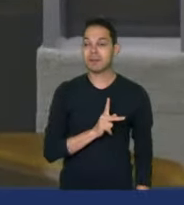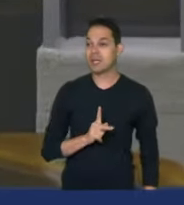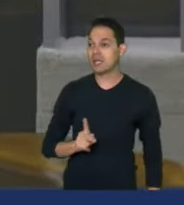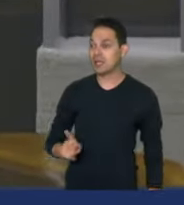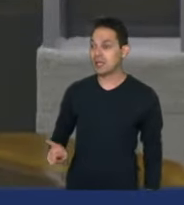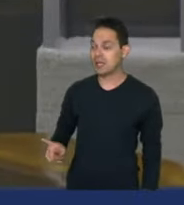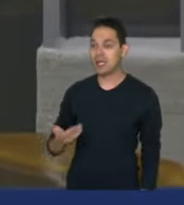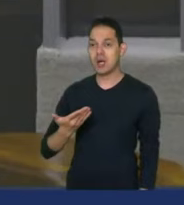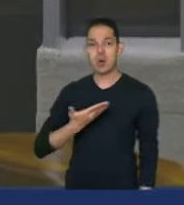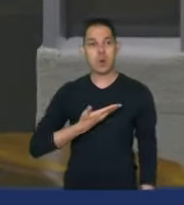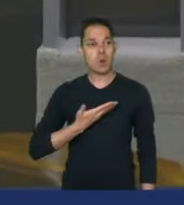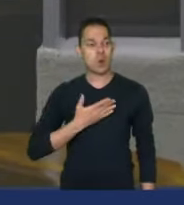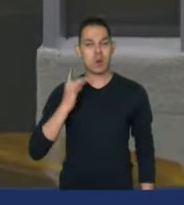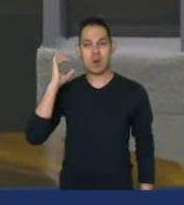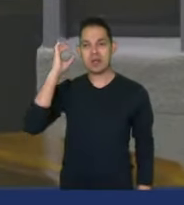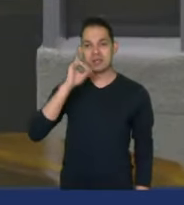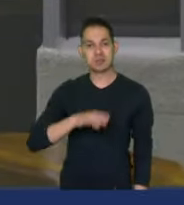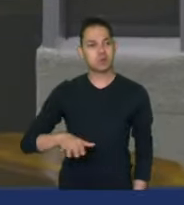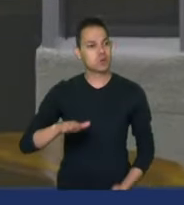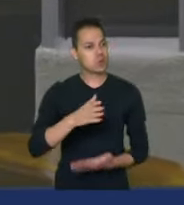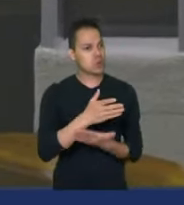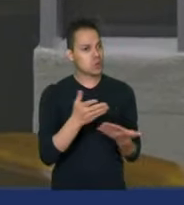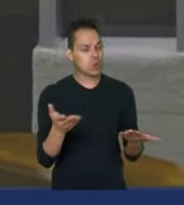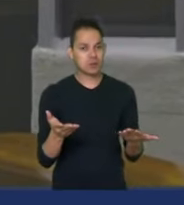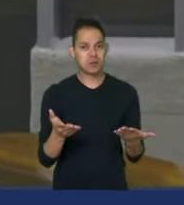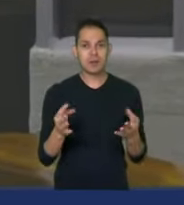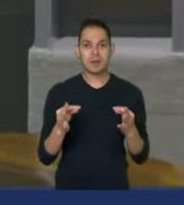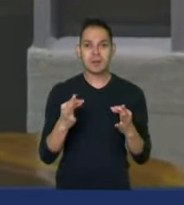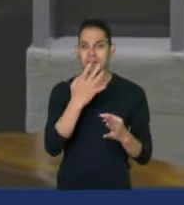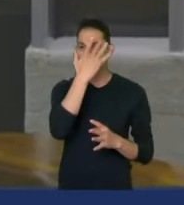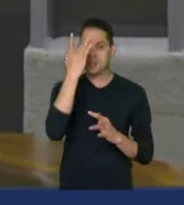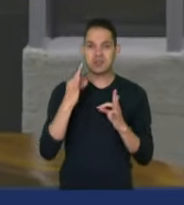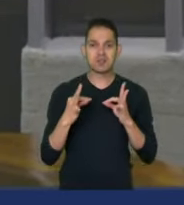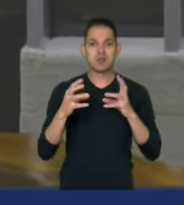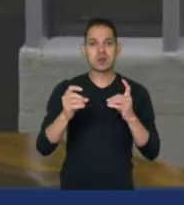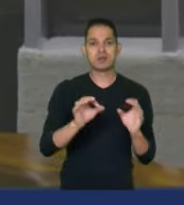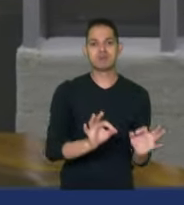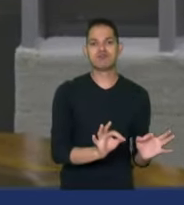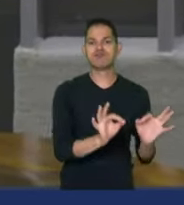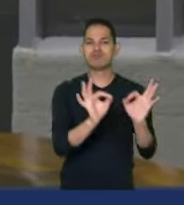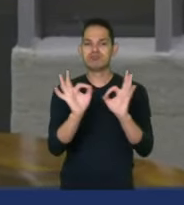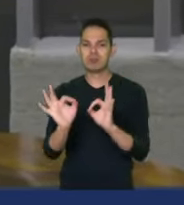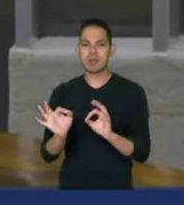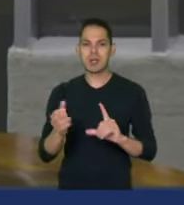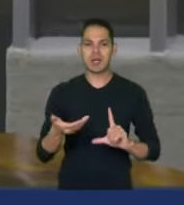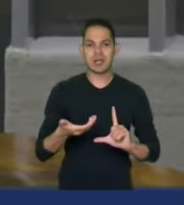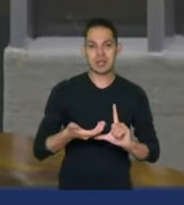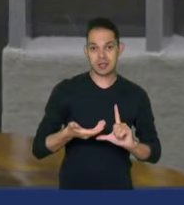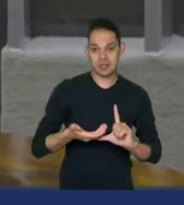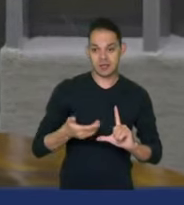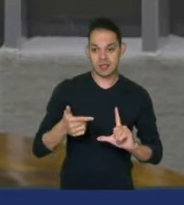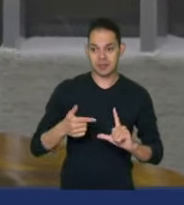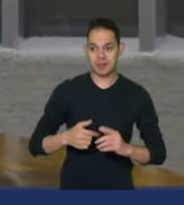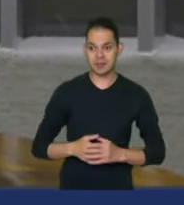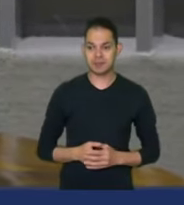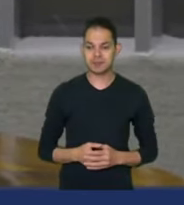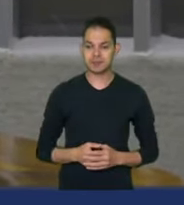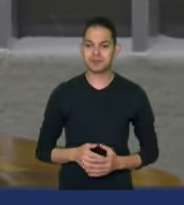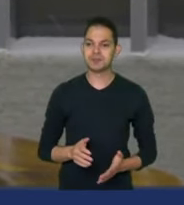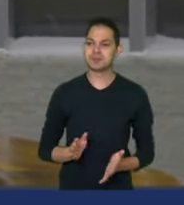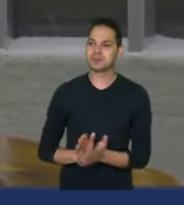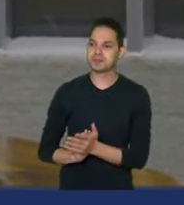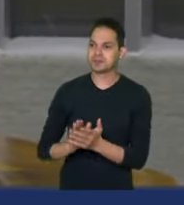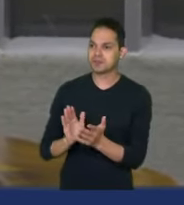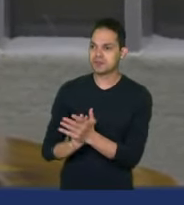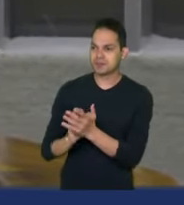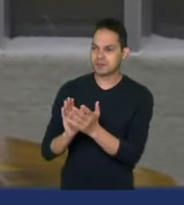colegas parlamentares, todos que nos acompanham pela TV Câmara, eu quero, em primeiro lugar, parabenizar a Vossa